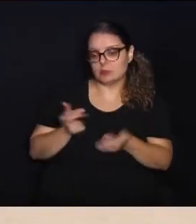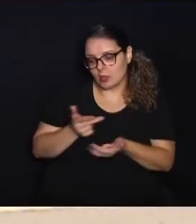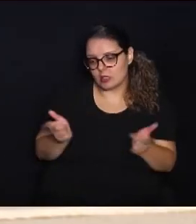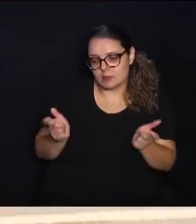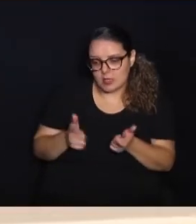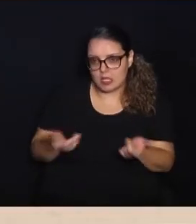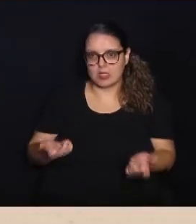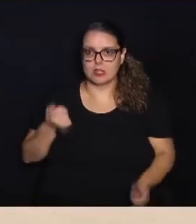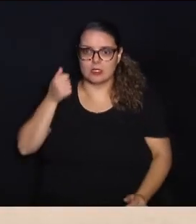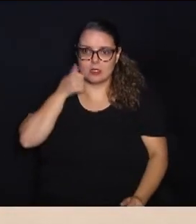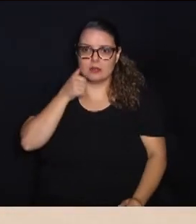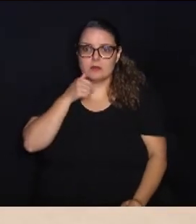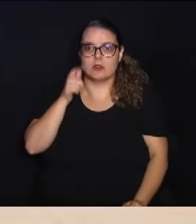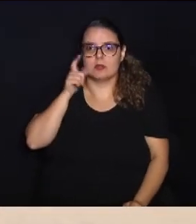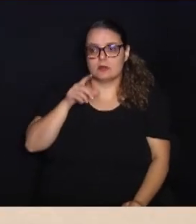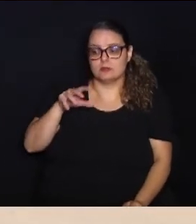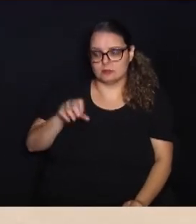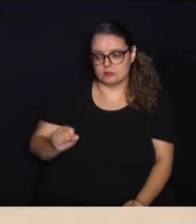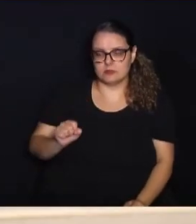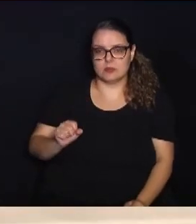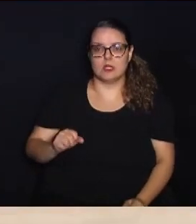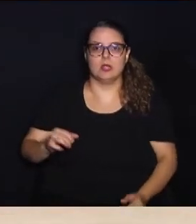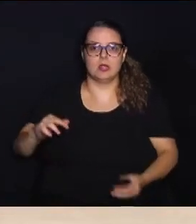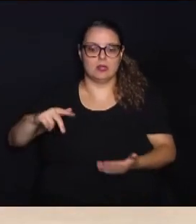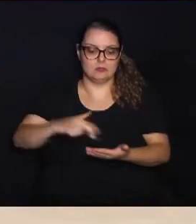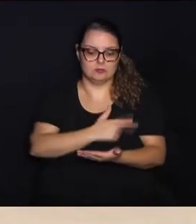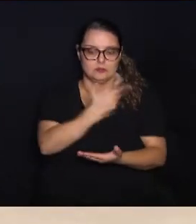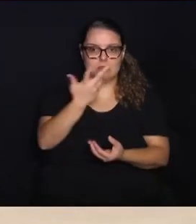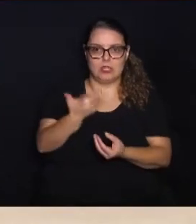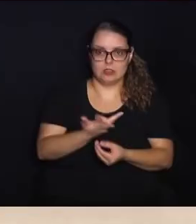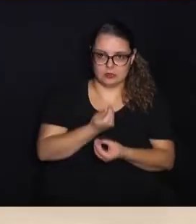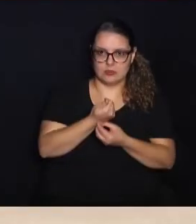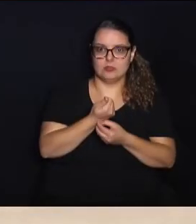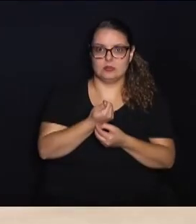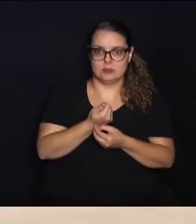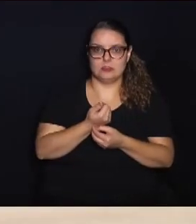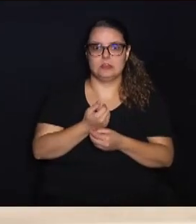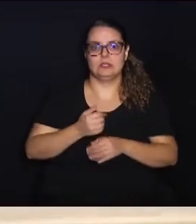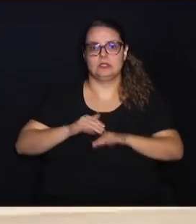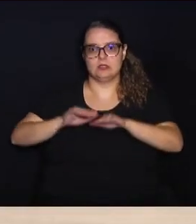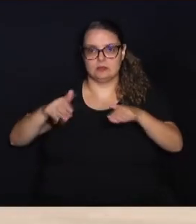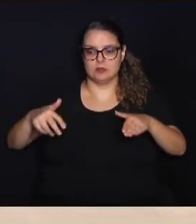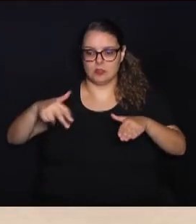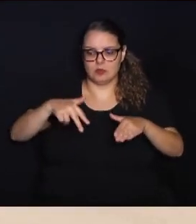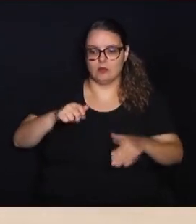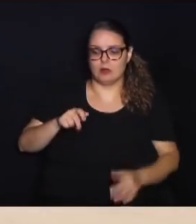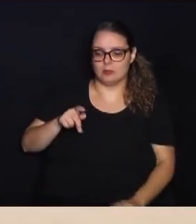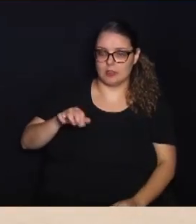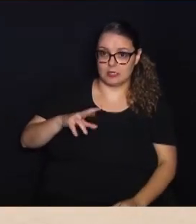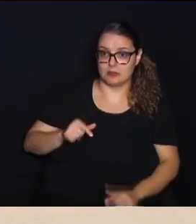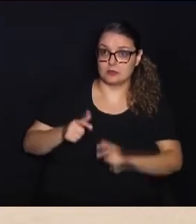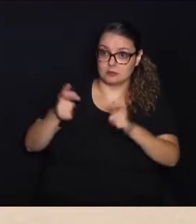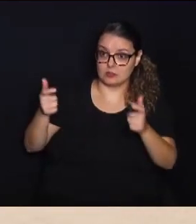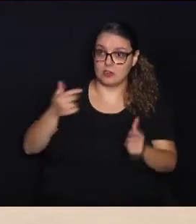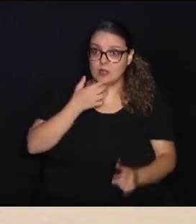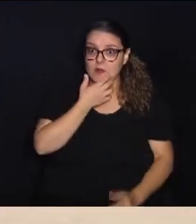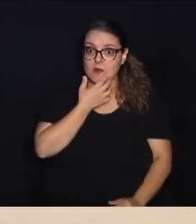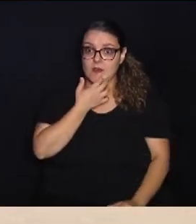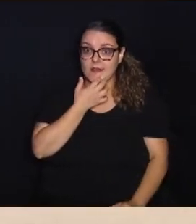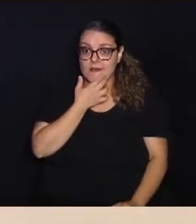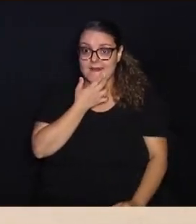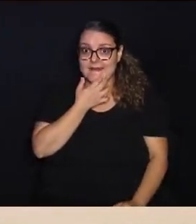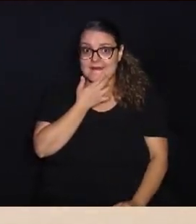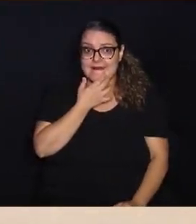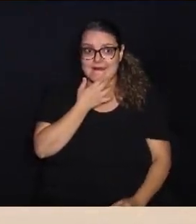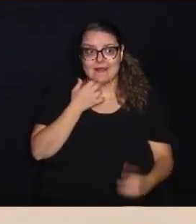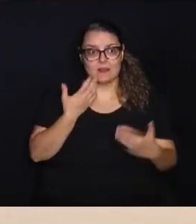da ginástica rítmica? Hoje a ginástica rítmica, a principal característica dela seria o ritmo, né?